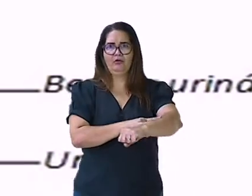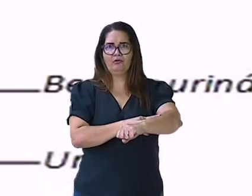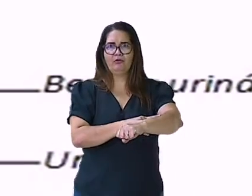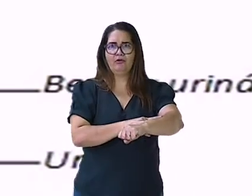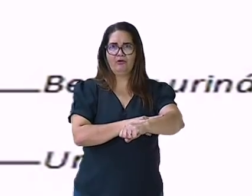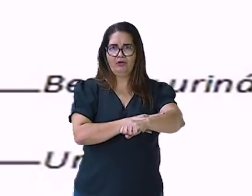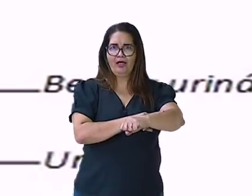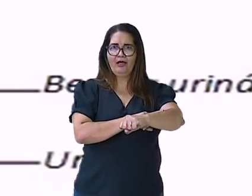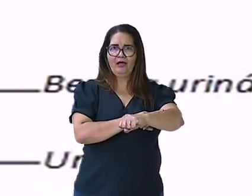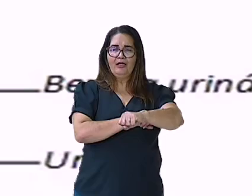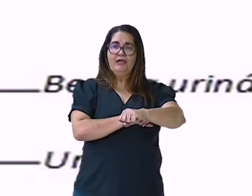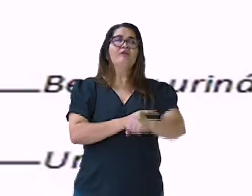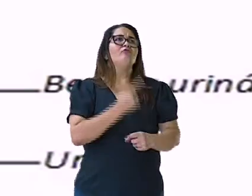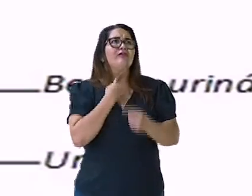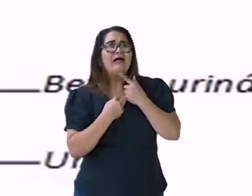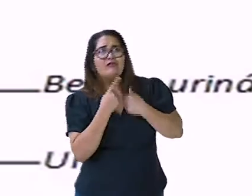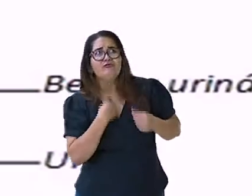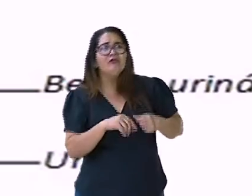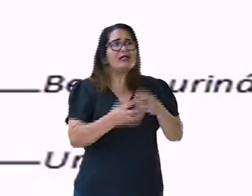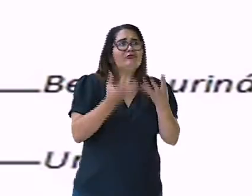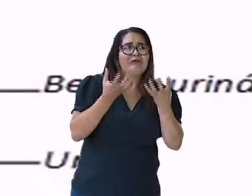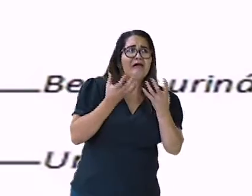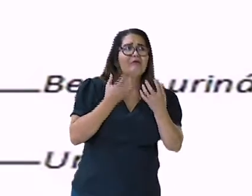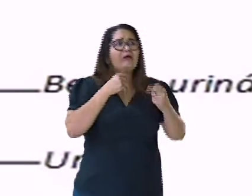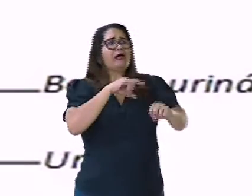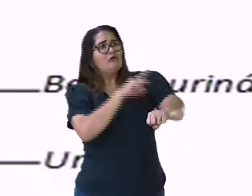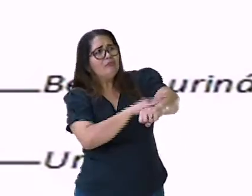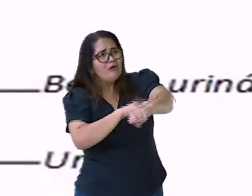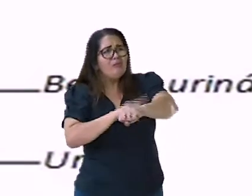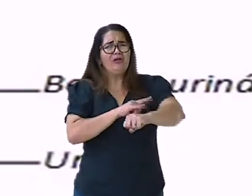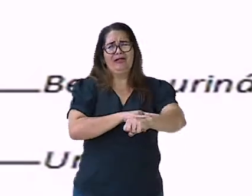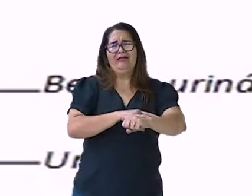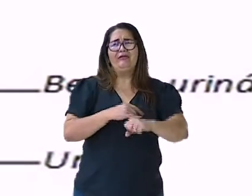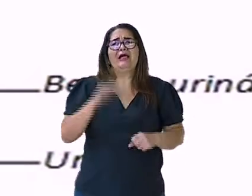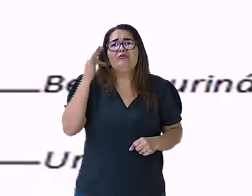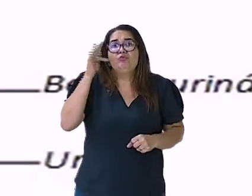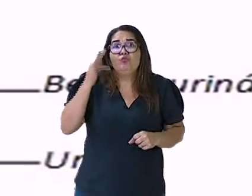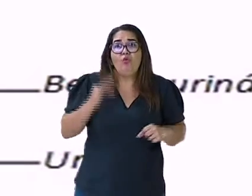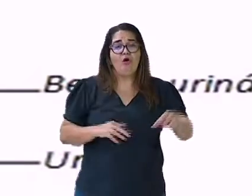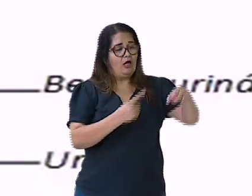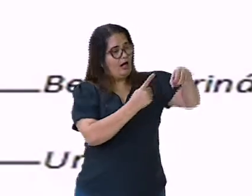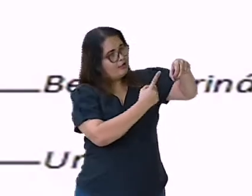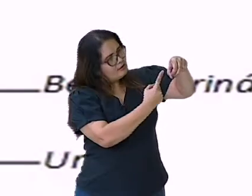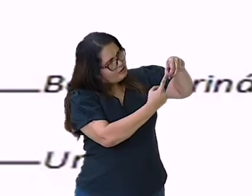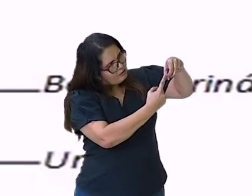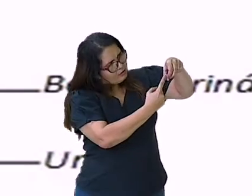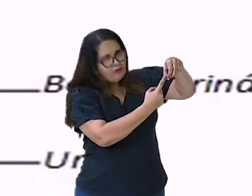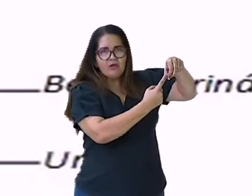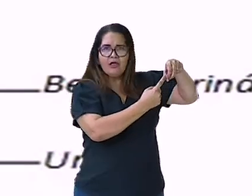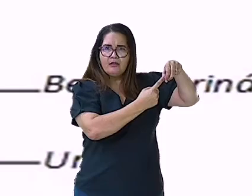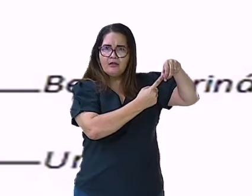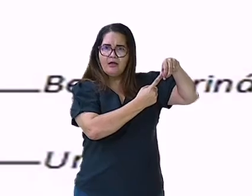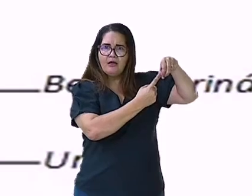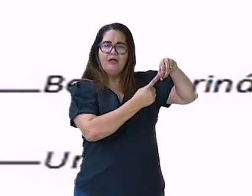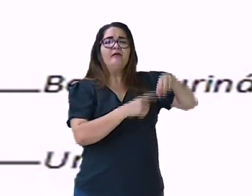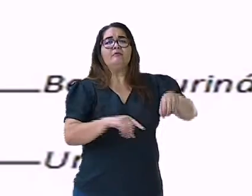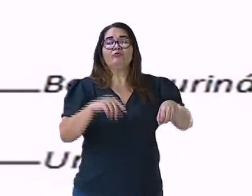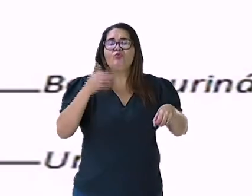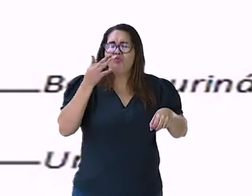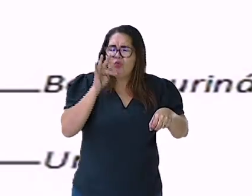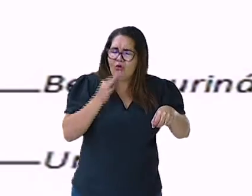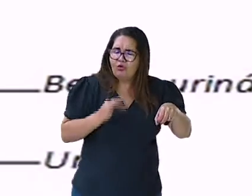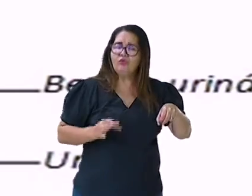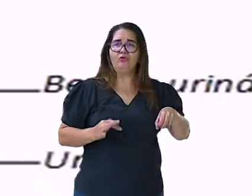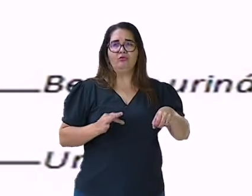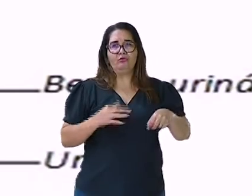que vai ao banheiro, há uma dor que incomoda muito, né? E aí a pessoa fica com medo até de ir